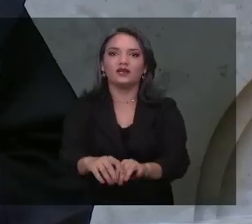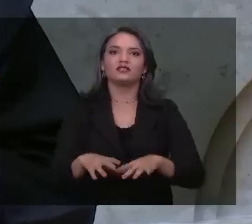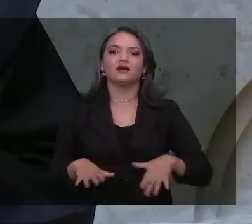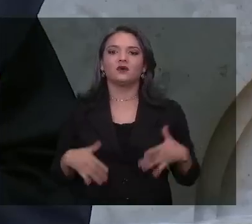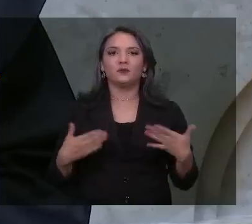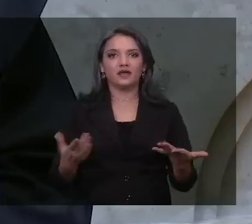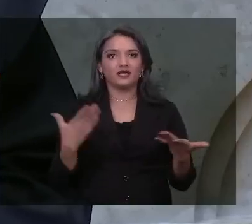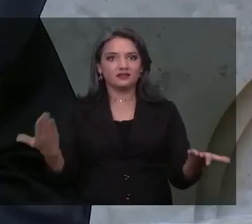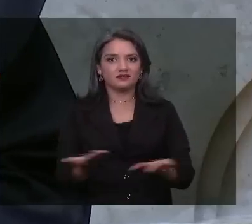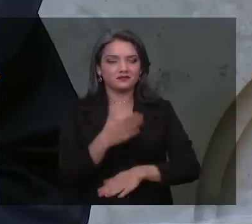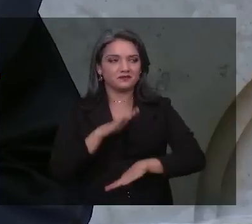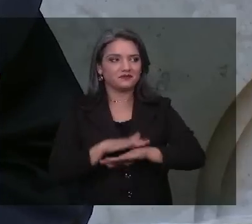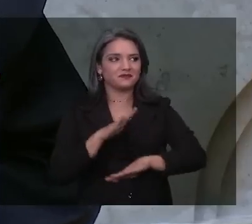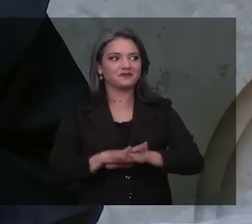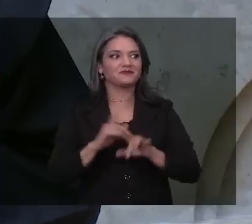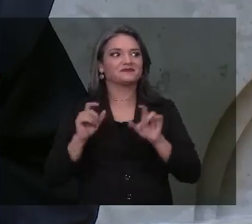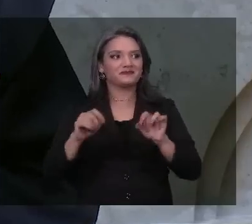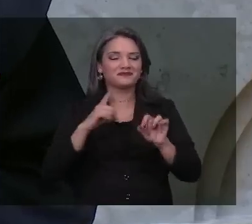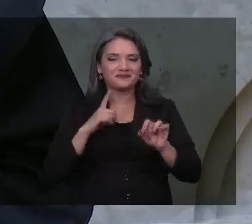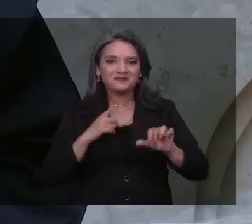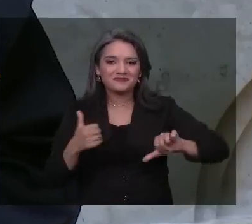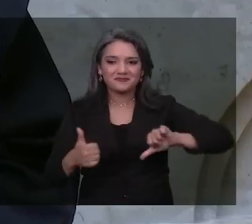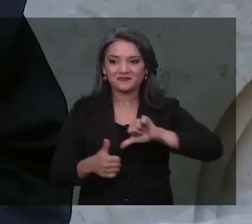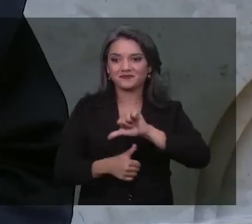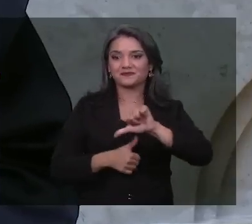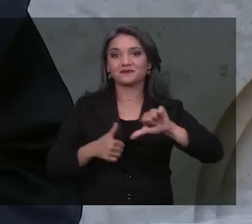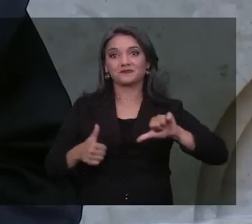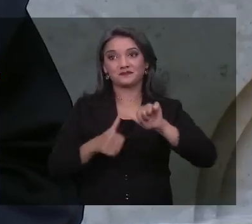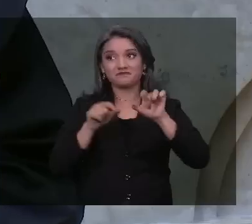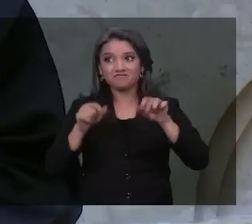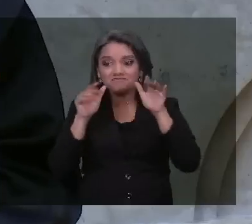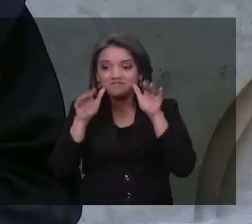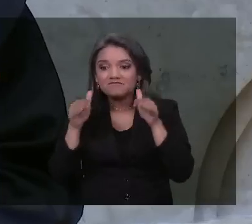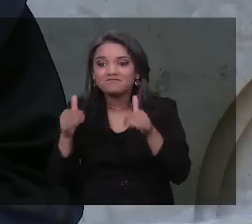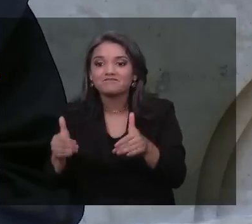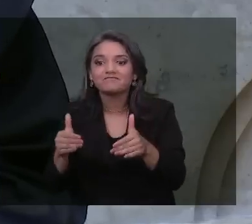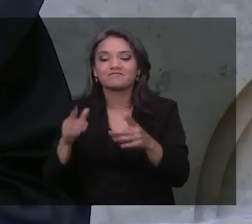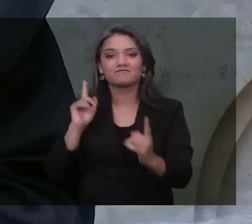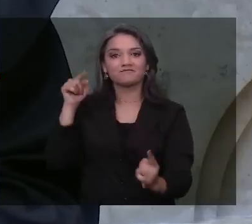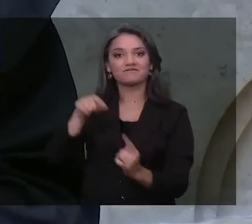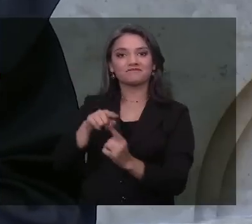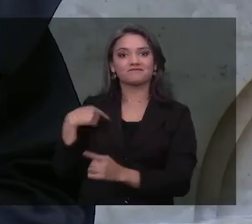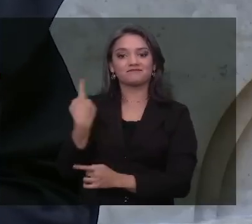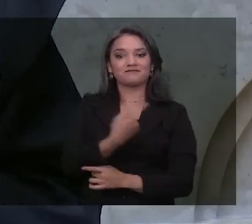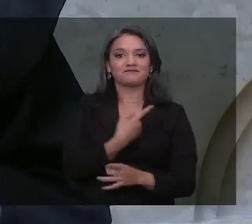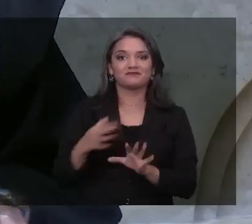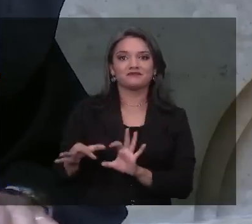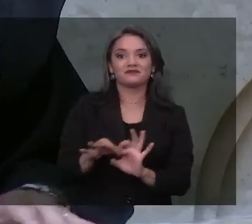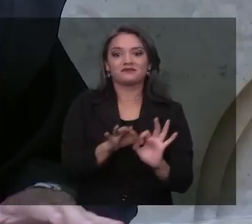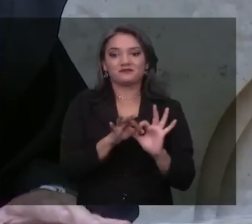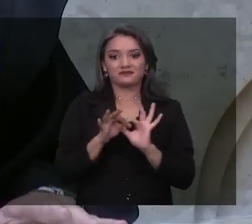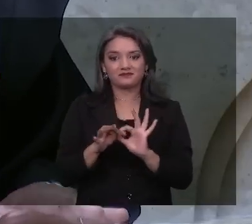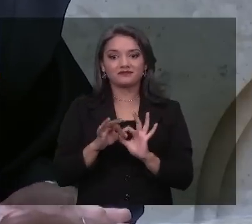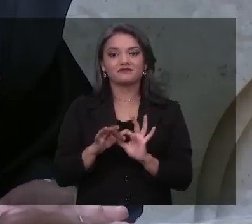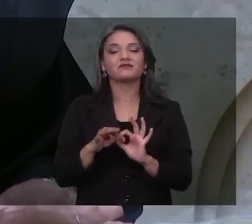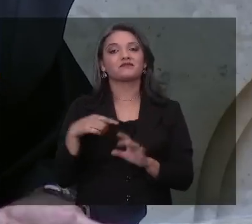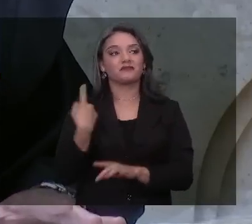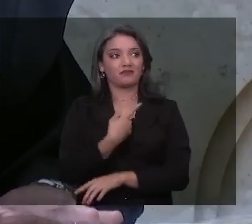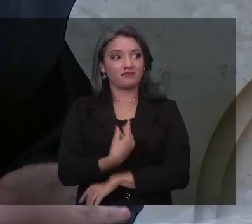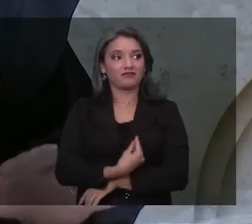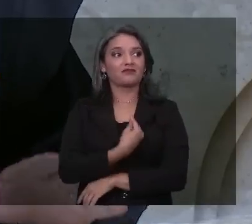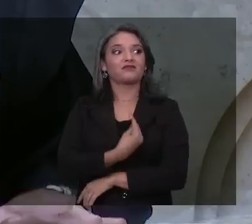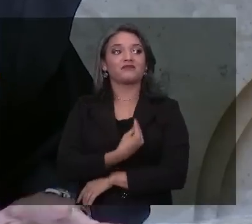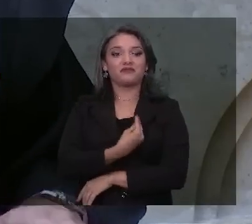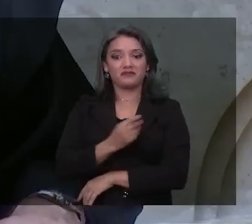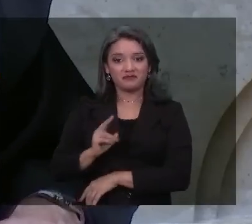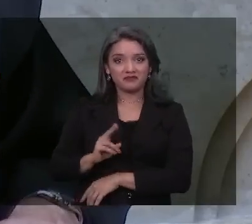É hora de um esforço de convergência, de concentração nos propósitos que nos unem. Do contrário, viveremos eternamente